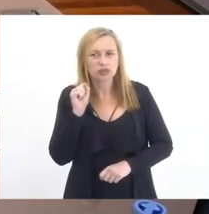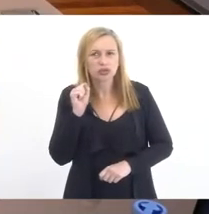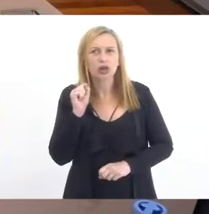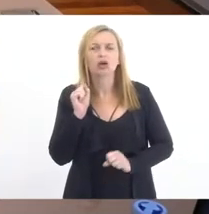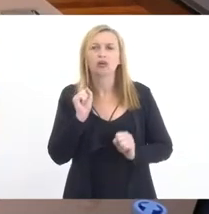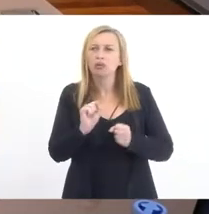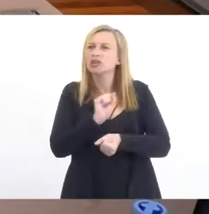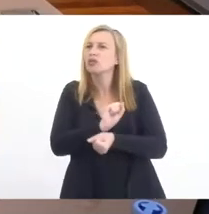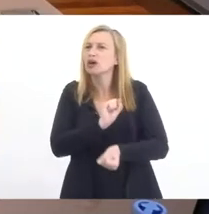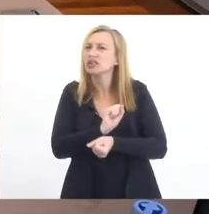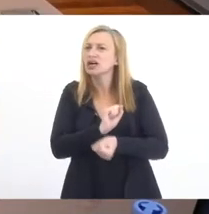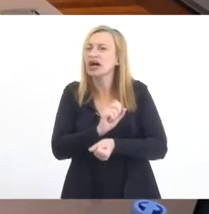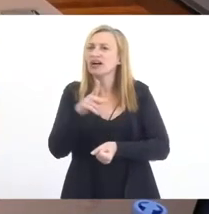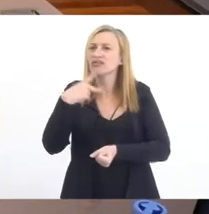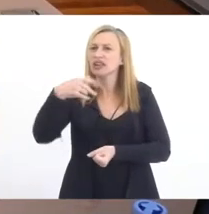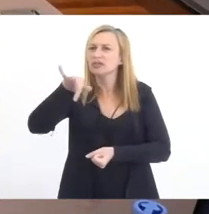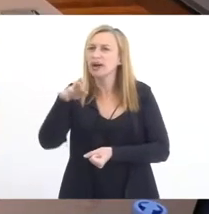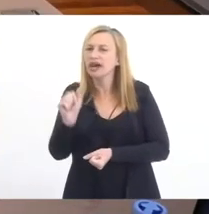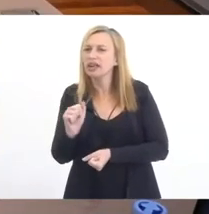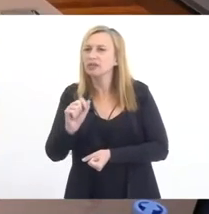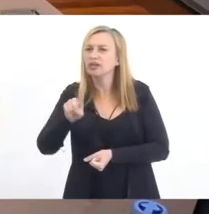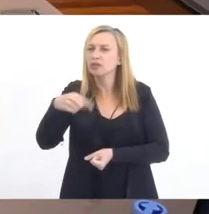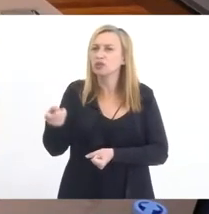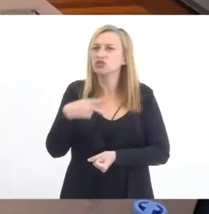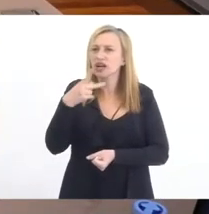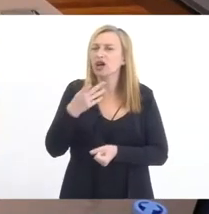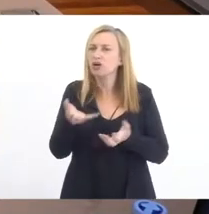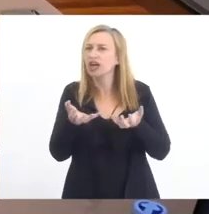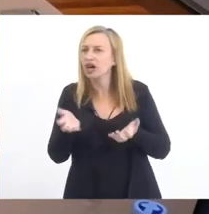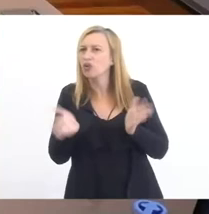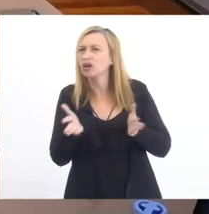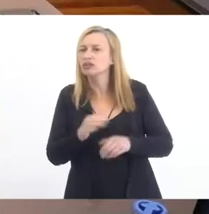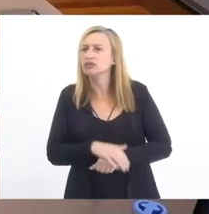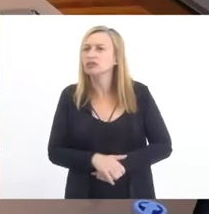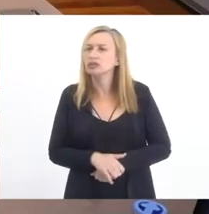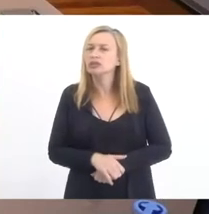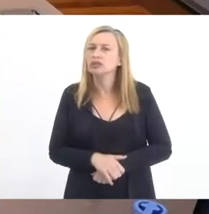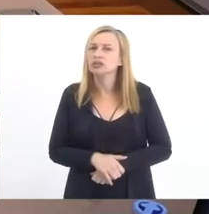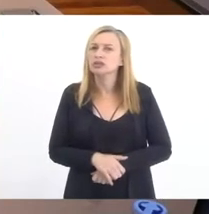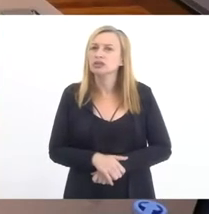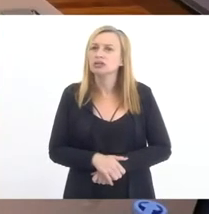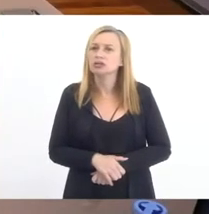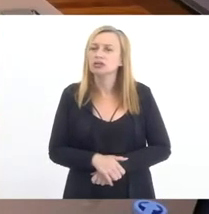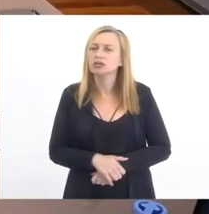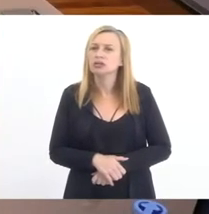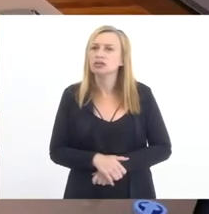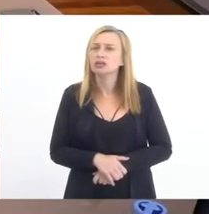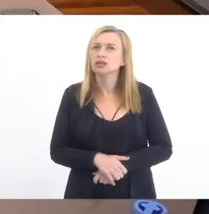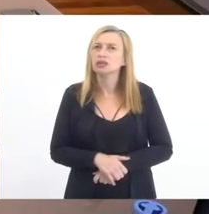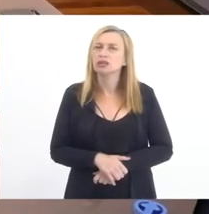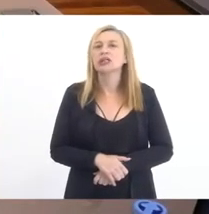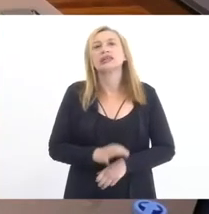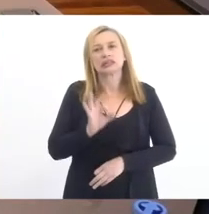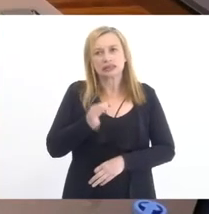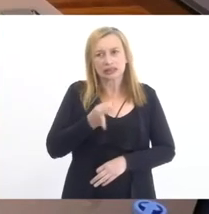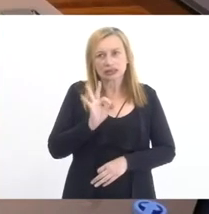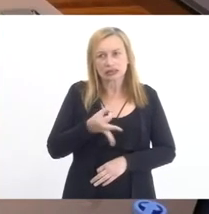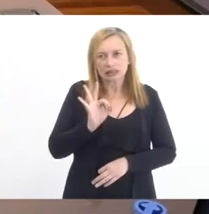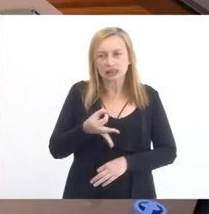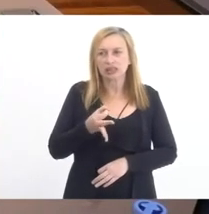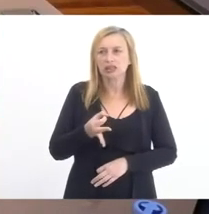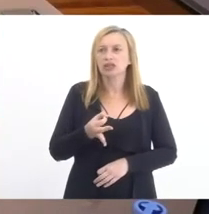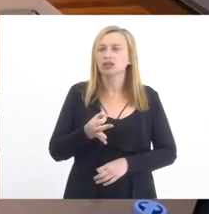pode aguardar a fala da professora Maria Cristina para falar na sequência ou prefere falar agora? Com certeza, faço o que